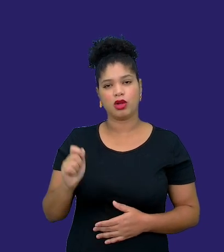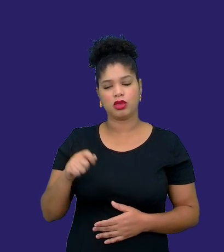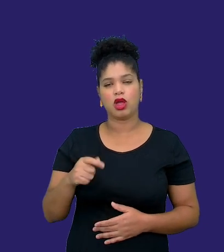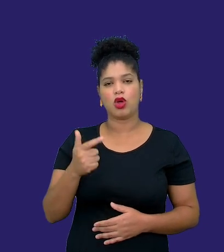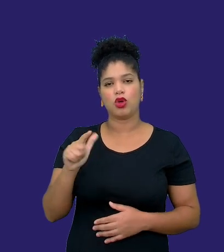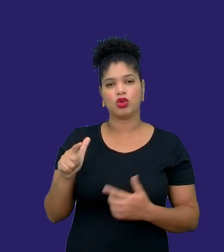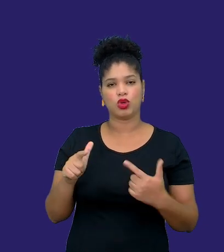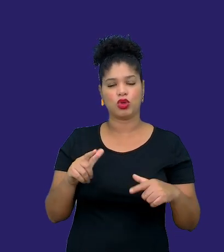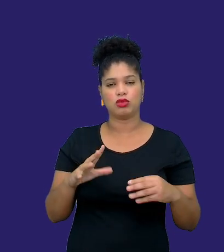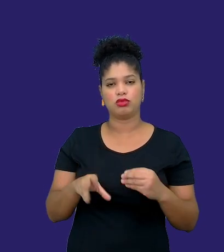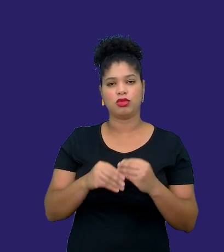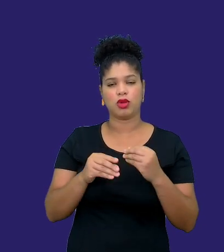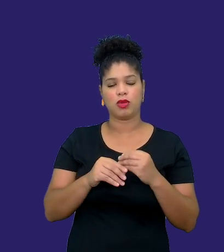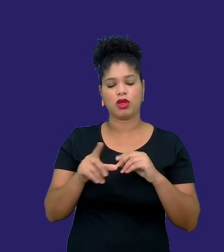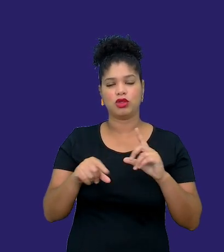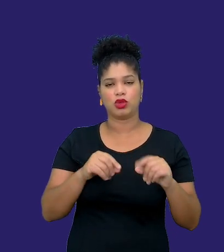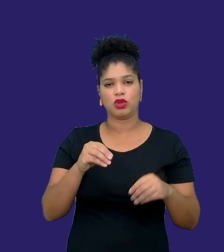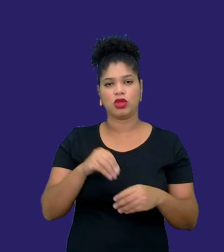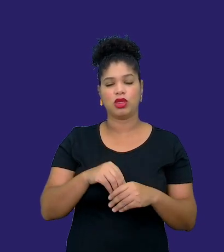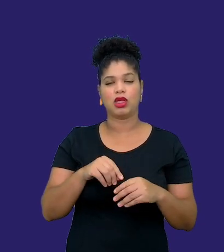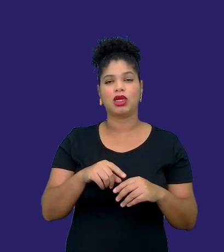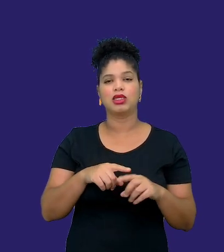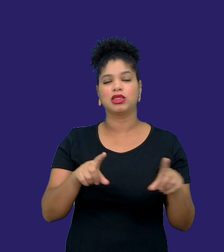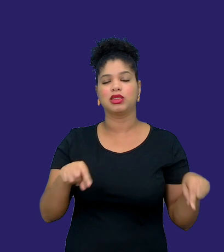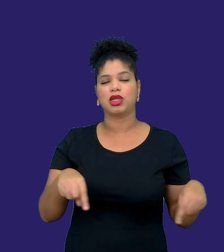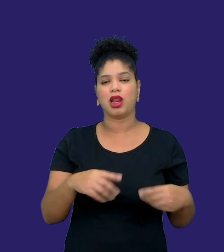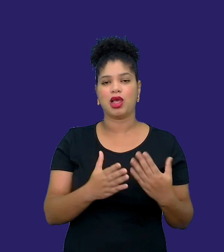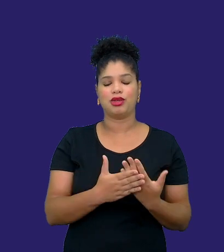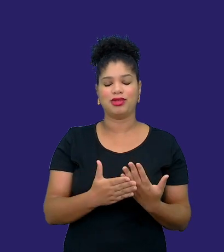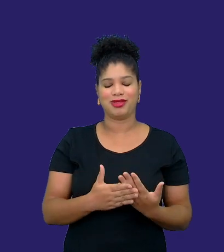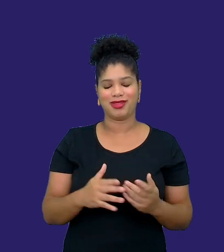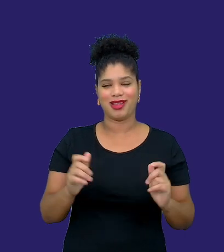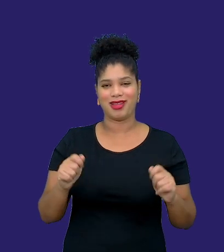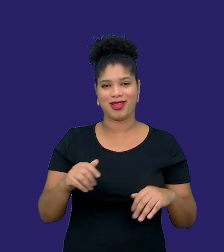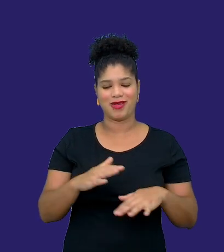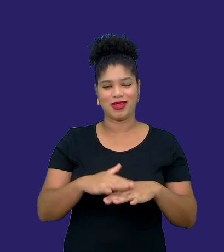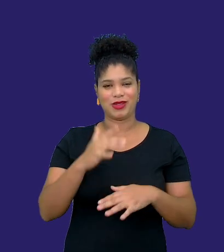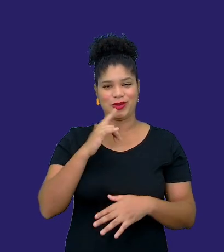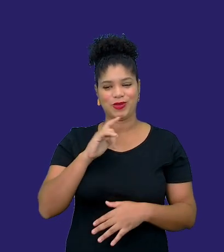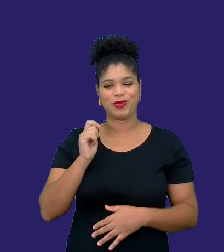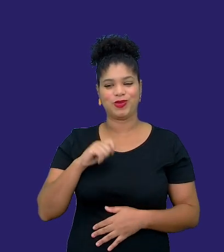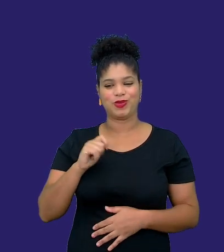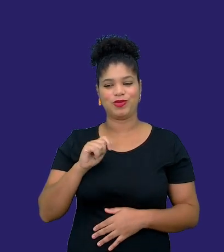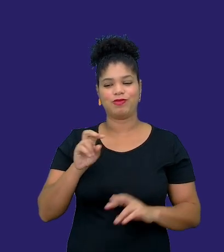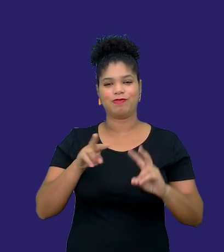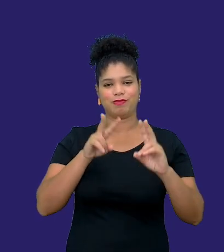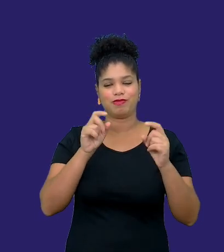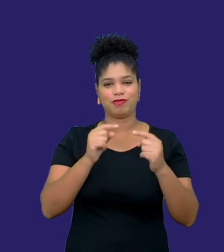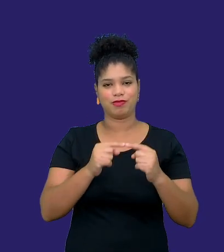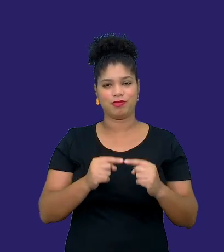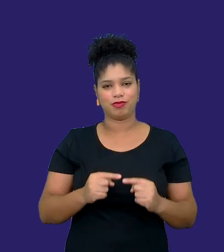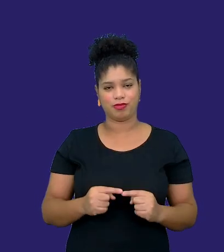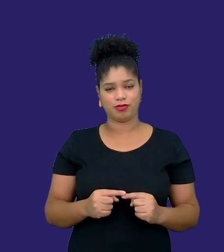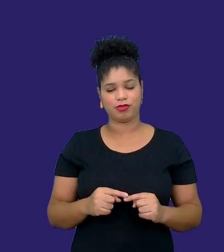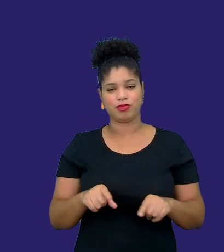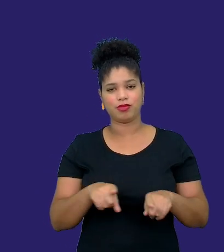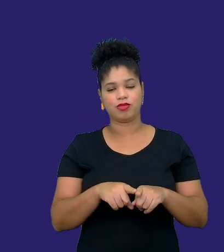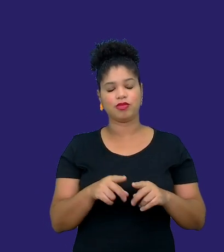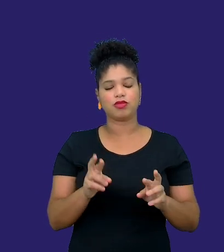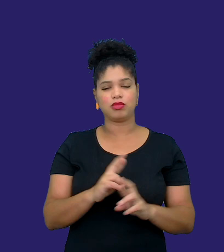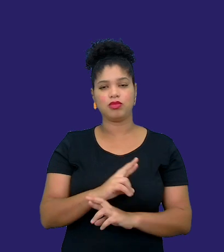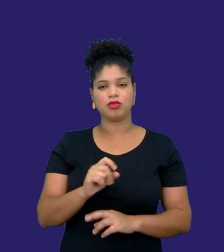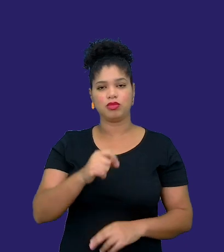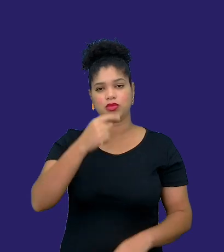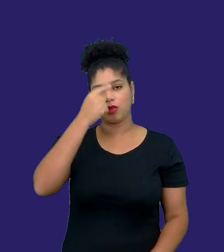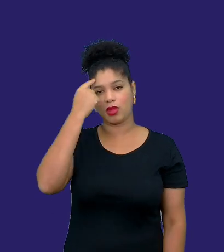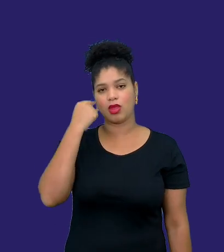opções para gerir a sua sala de aula, de acordo com o tema que ele vai tratar e também de acordo com o